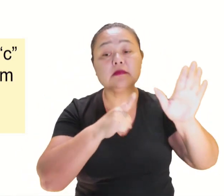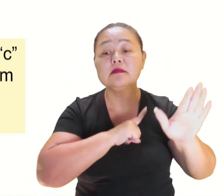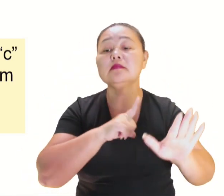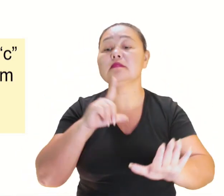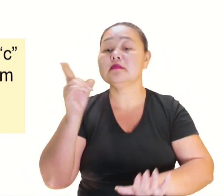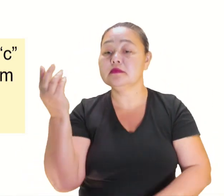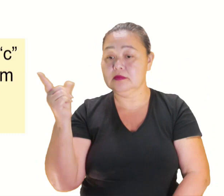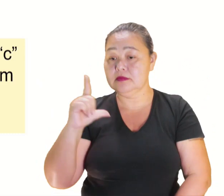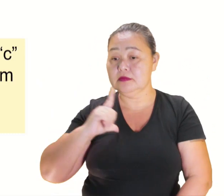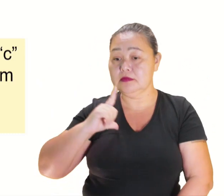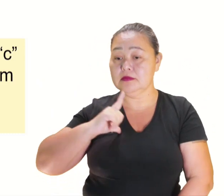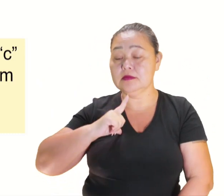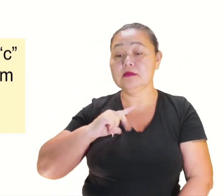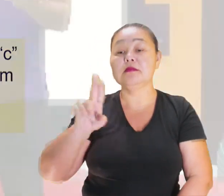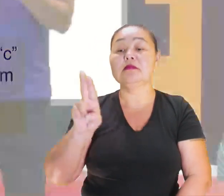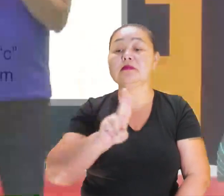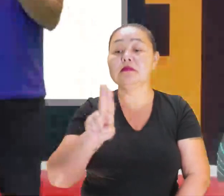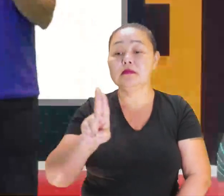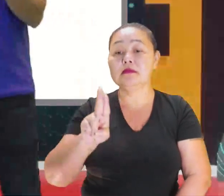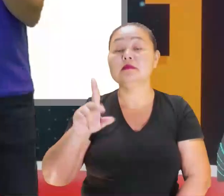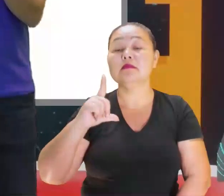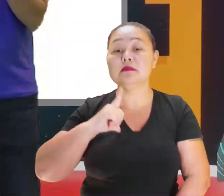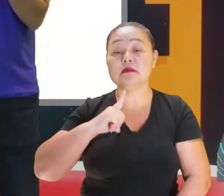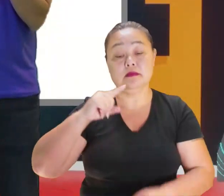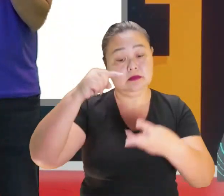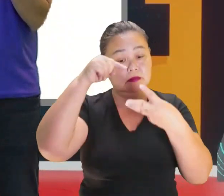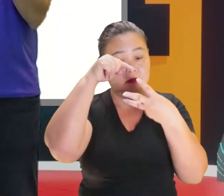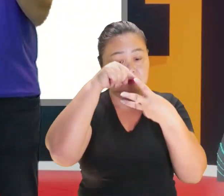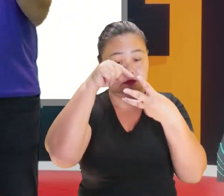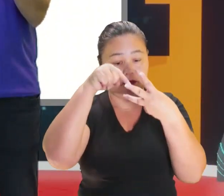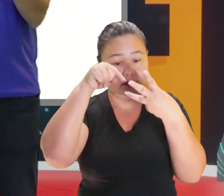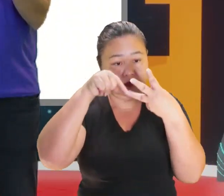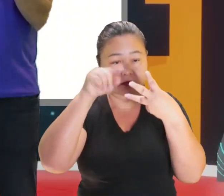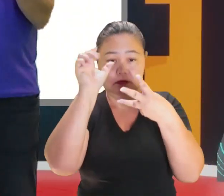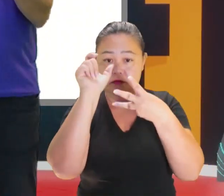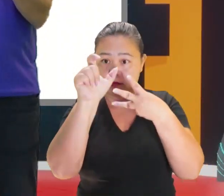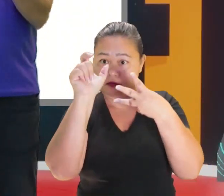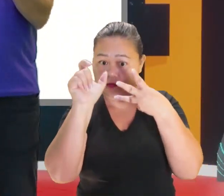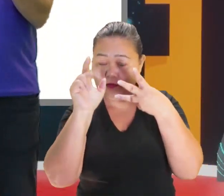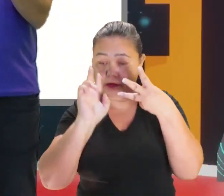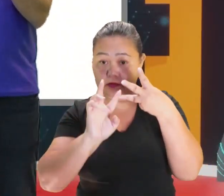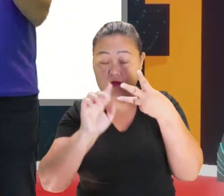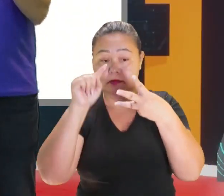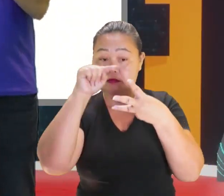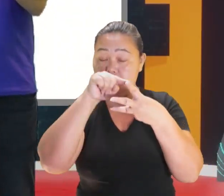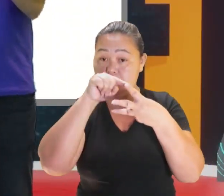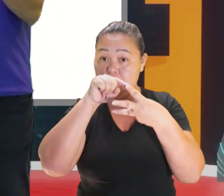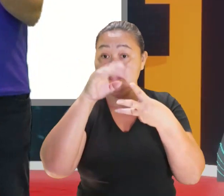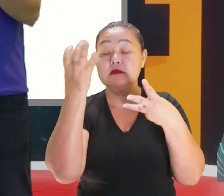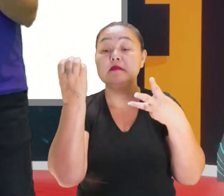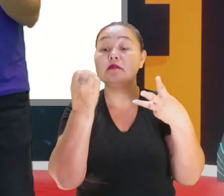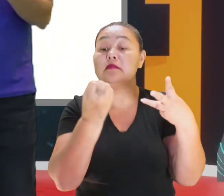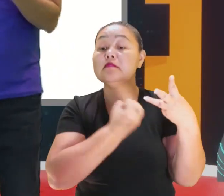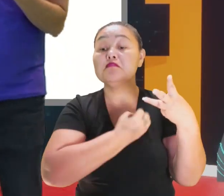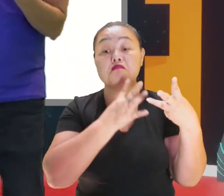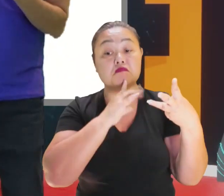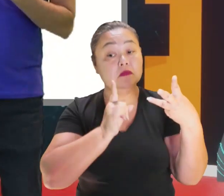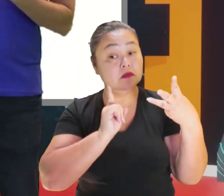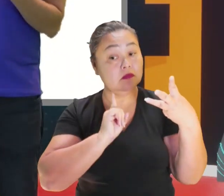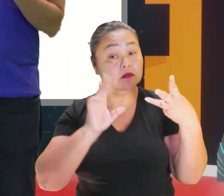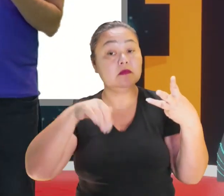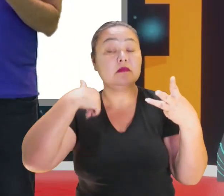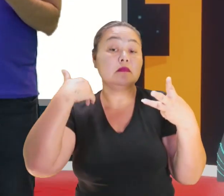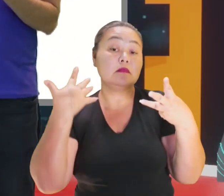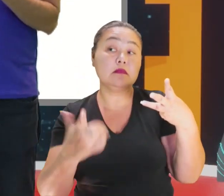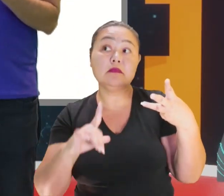expressões, elas podem ser chamadas, e aí nós temos 3 termos específicos. Ela pode ser um valor desconhecido